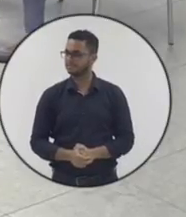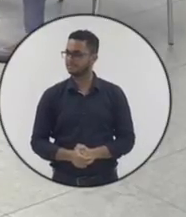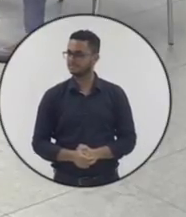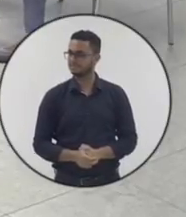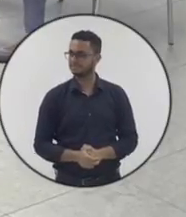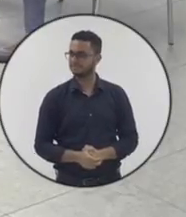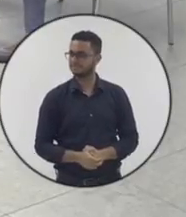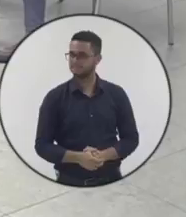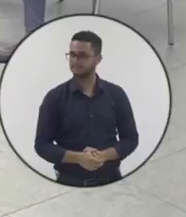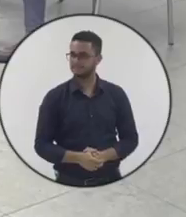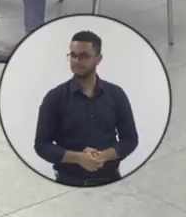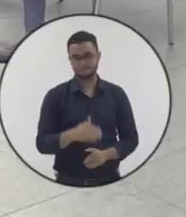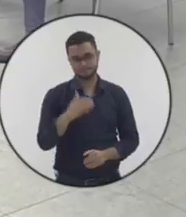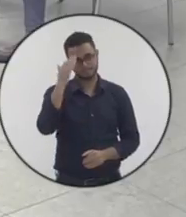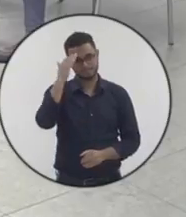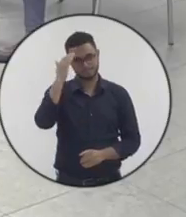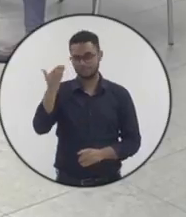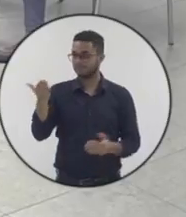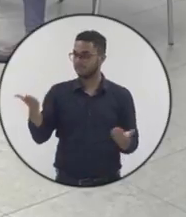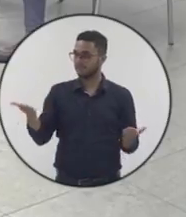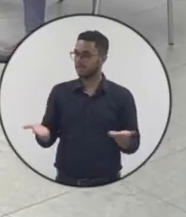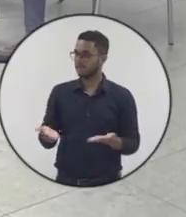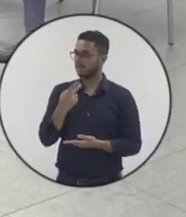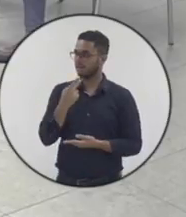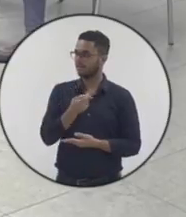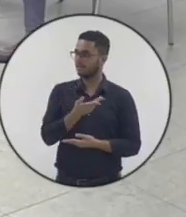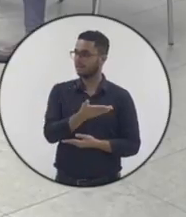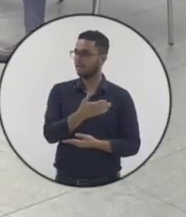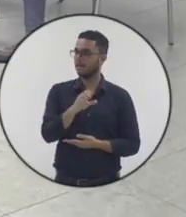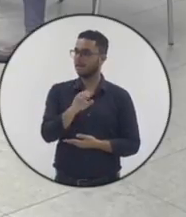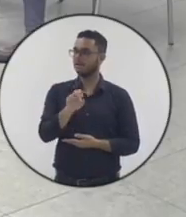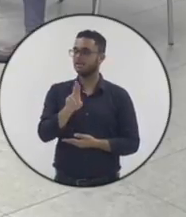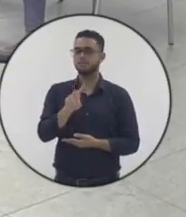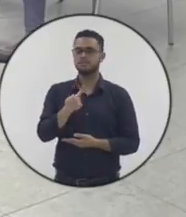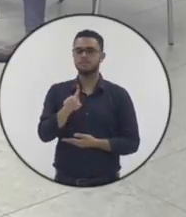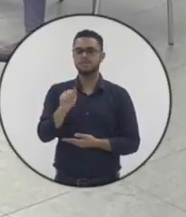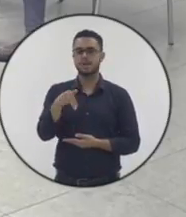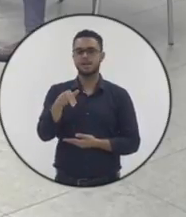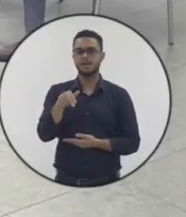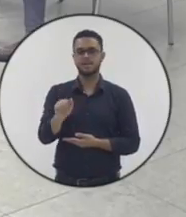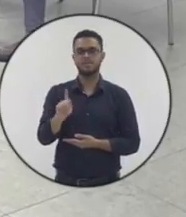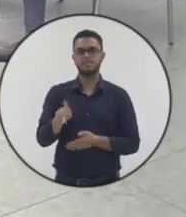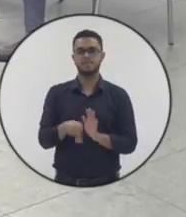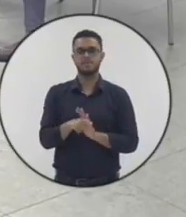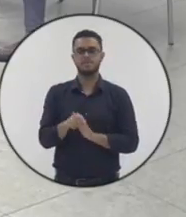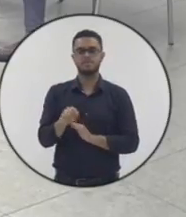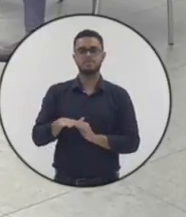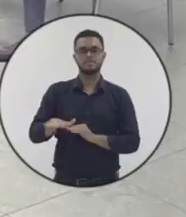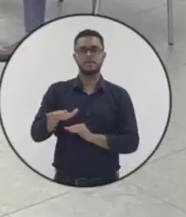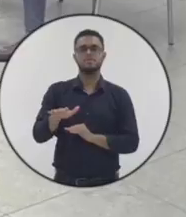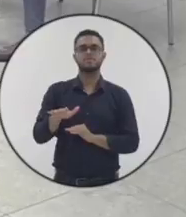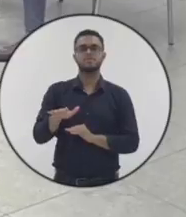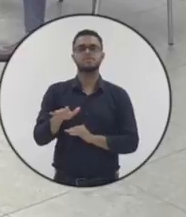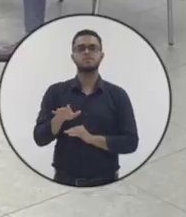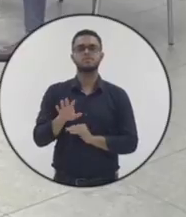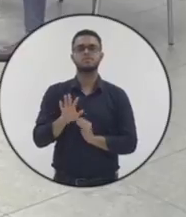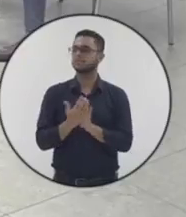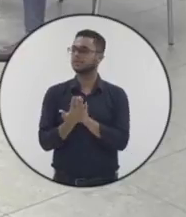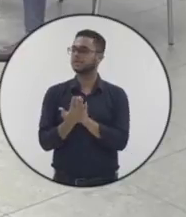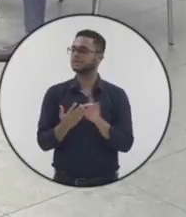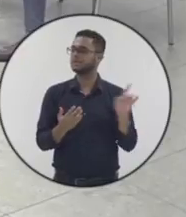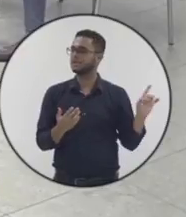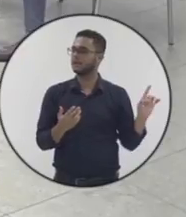Obrigado. Vamos passar agora para a Suzana Constantino de Livadias, do Espaço Trans de Pernambuco. Obrigado, isso.